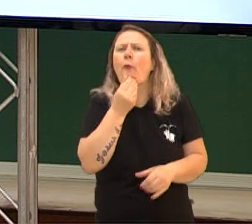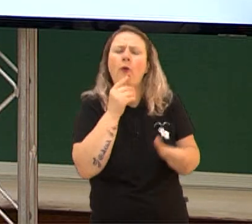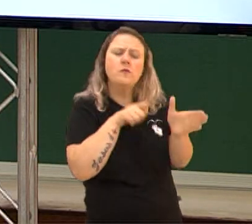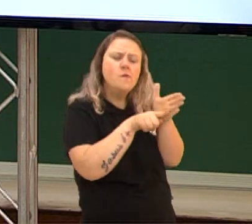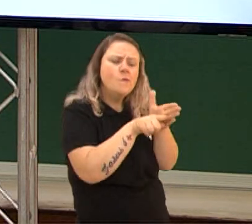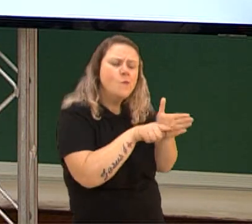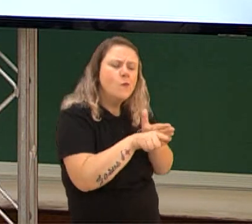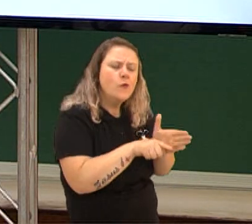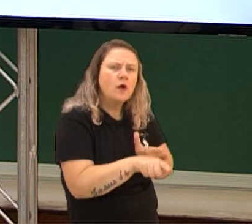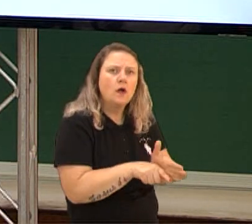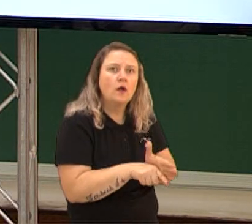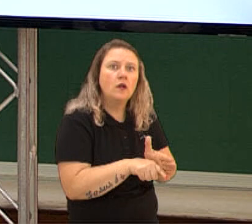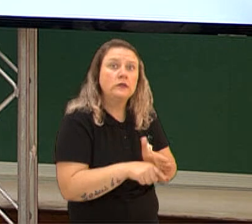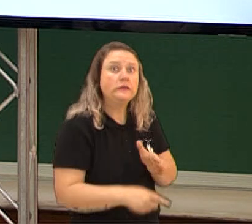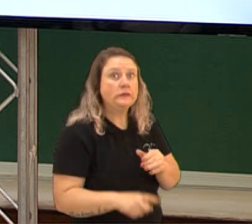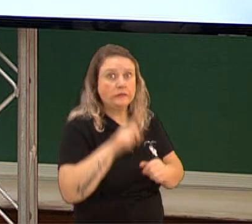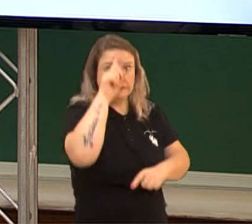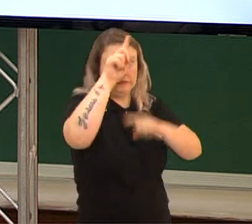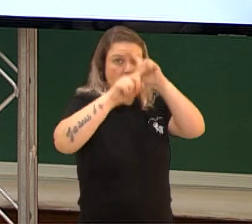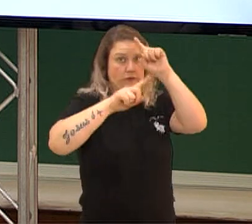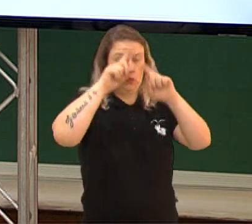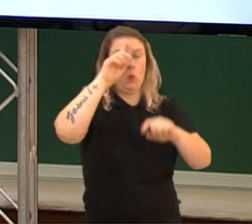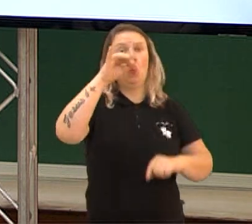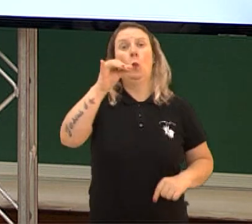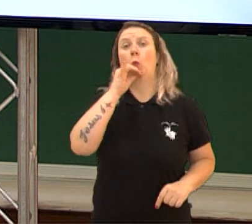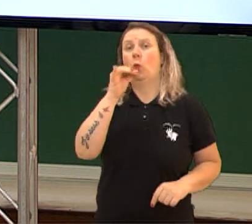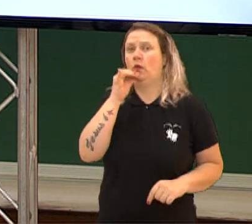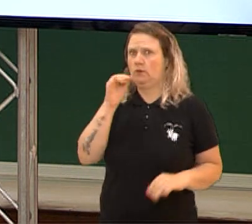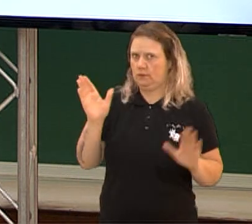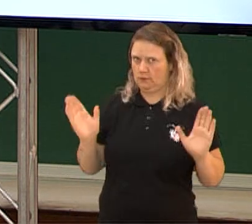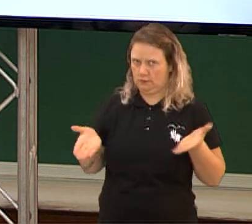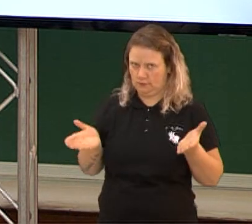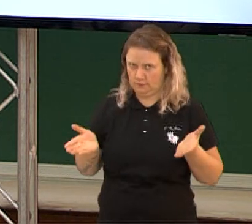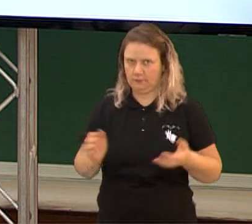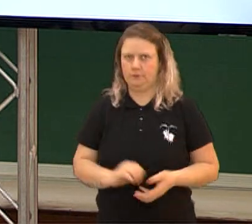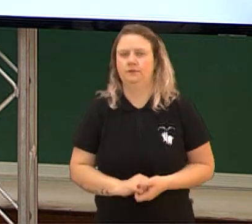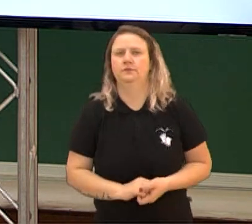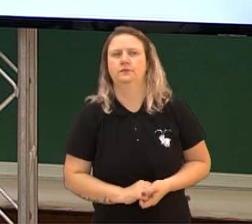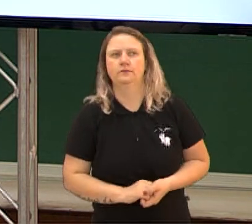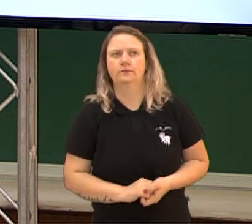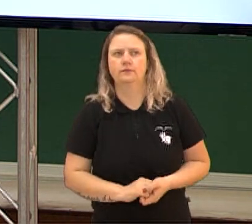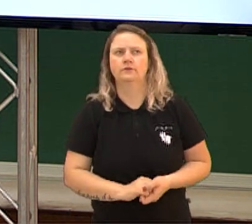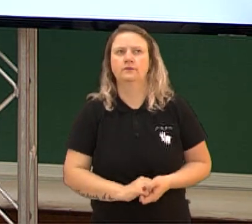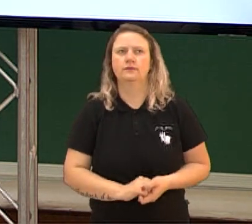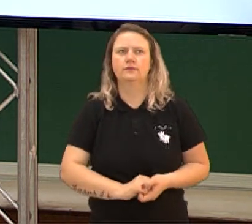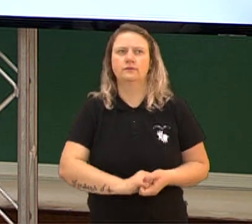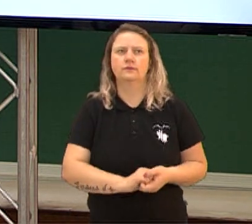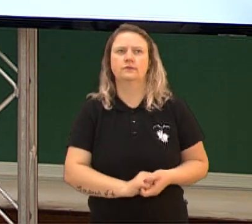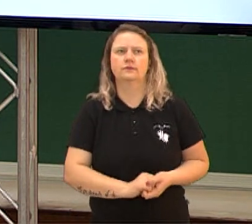fez um modelo. Vou escalonar isso, vou multiplicar. Beleza.